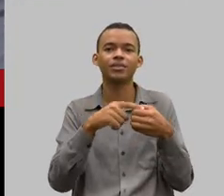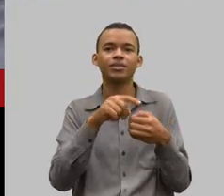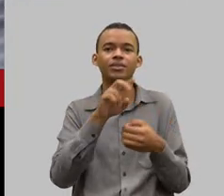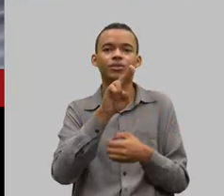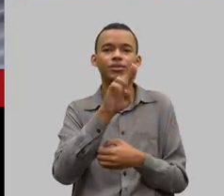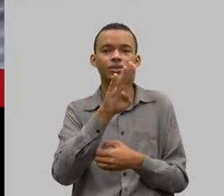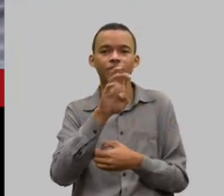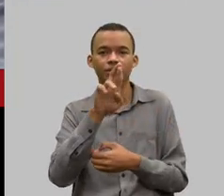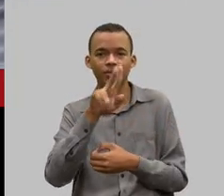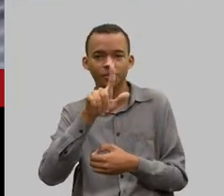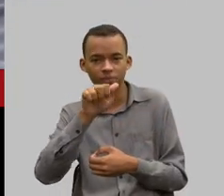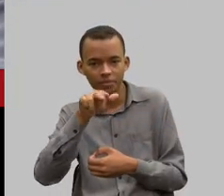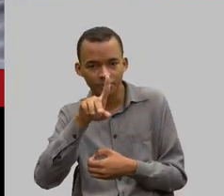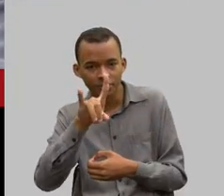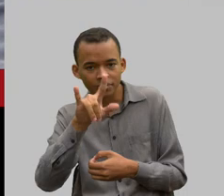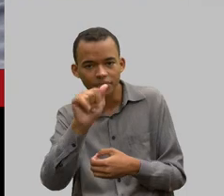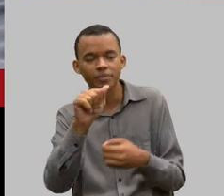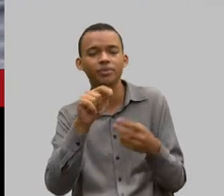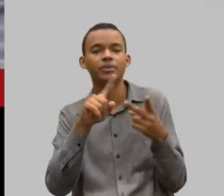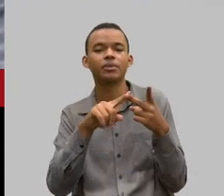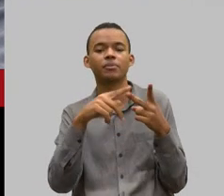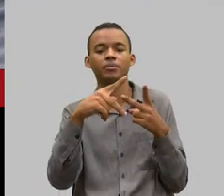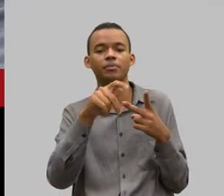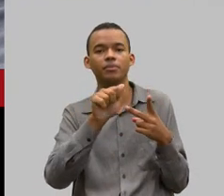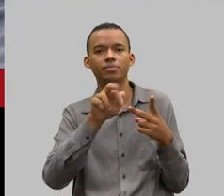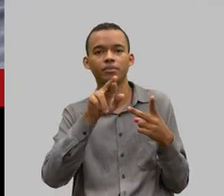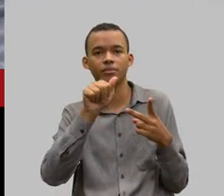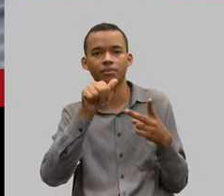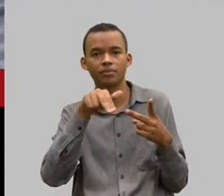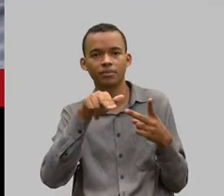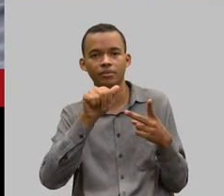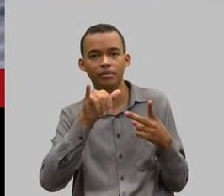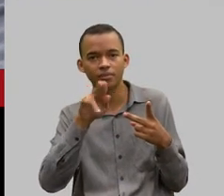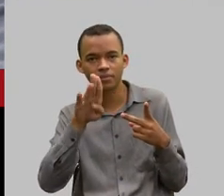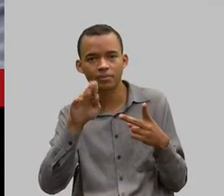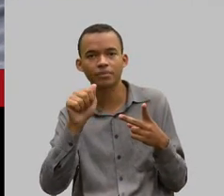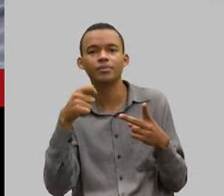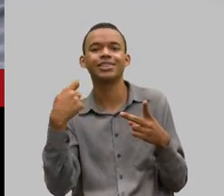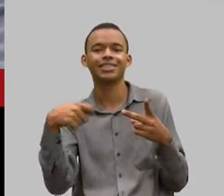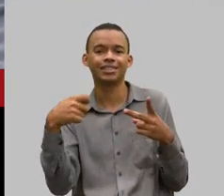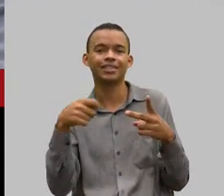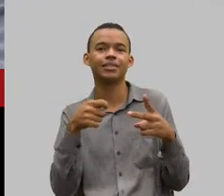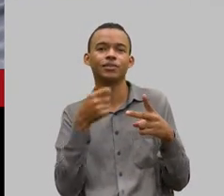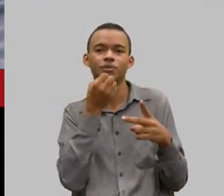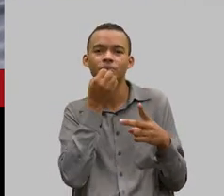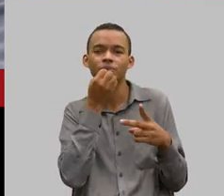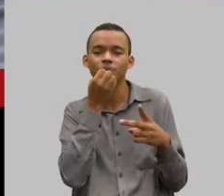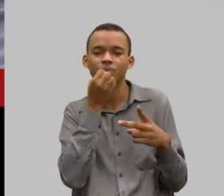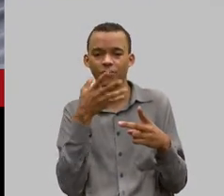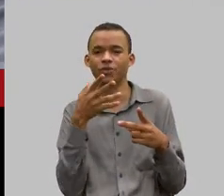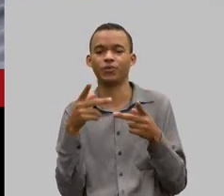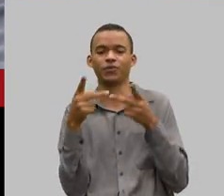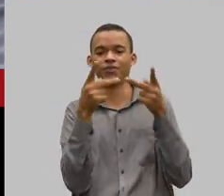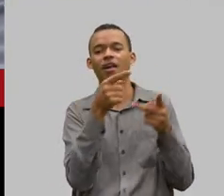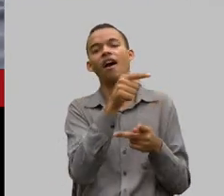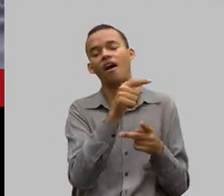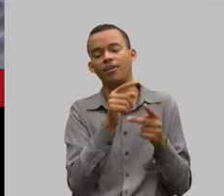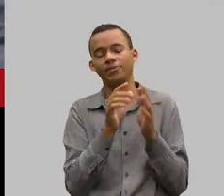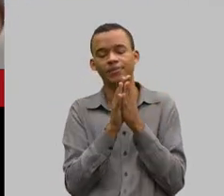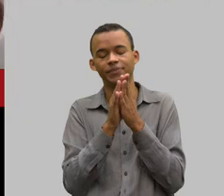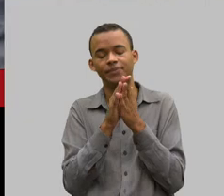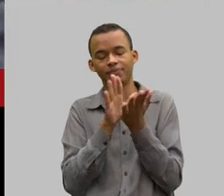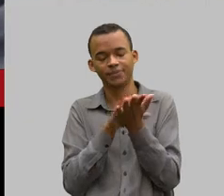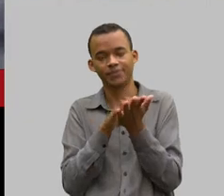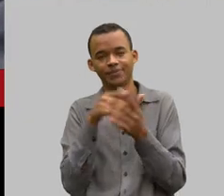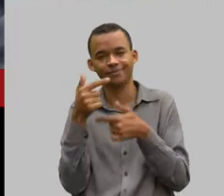precisa muito de recurso então a gente tá esperando lá a visita também com boas novas na nossa região tá bom parabéns pelo trabalho grande abraço a